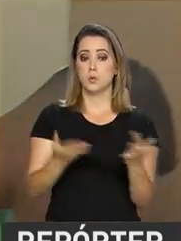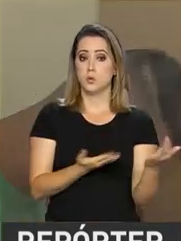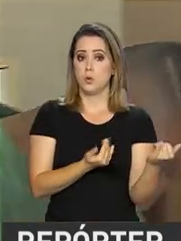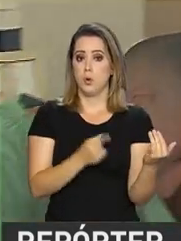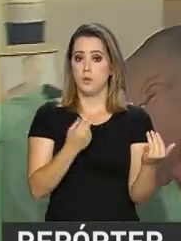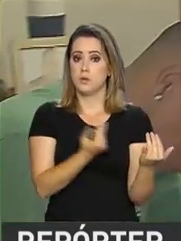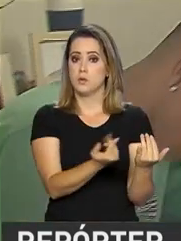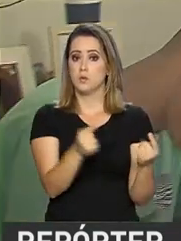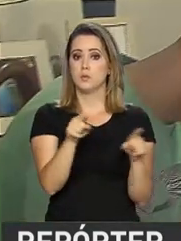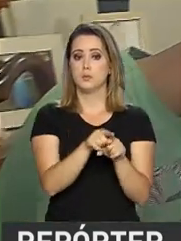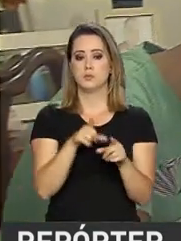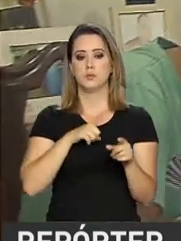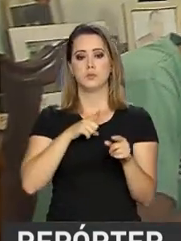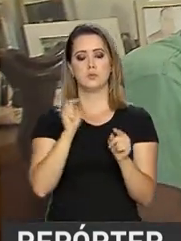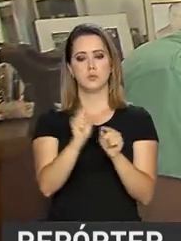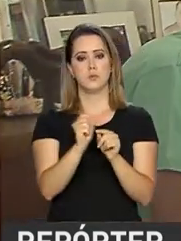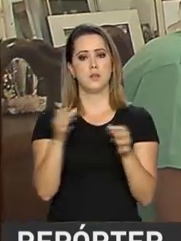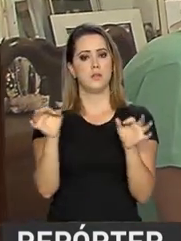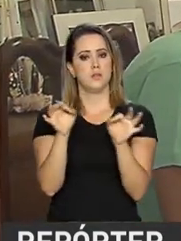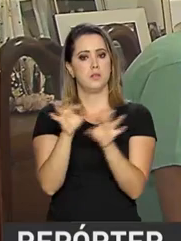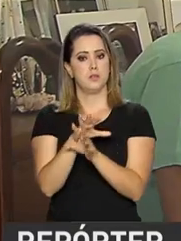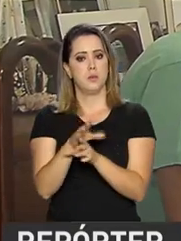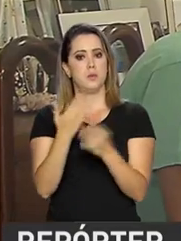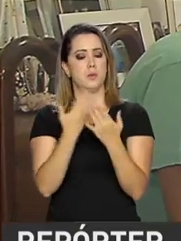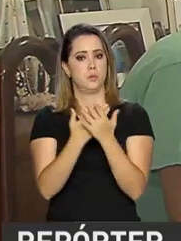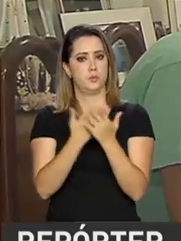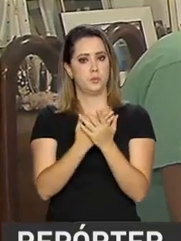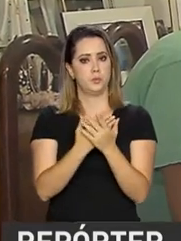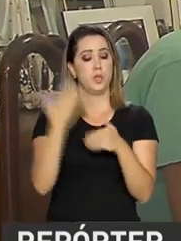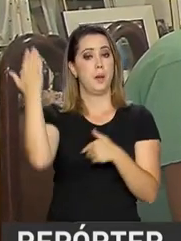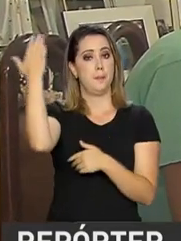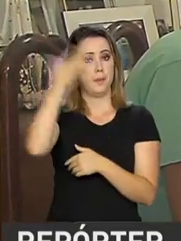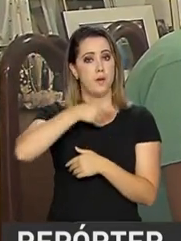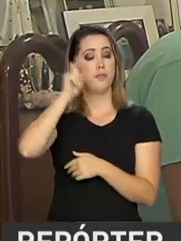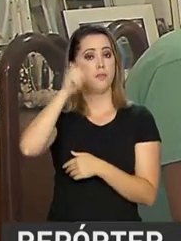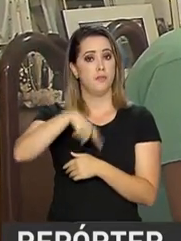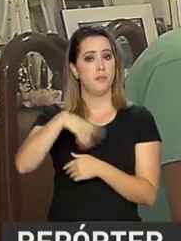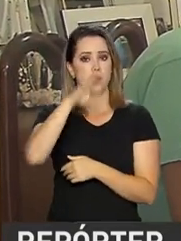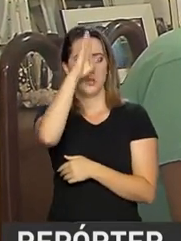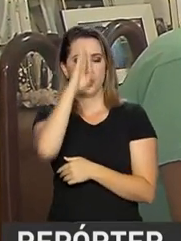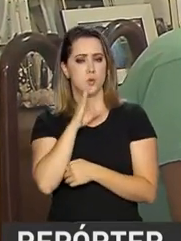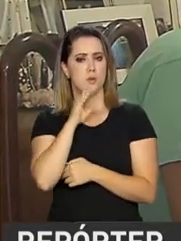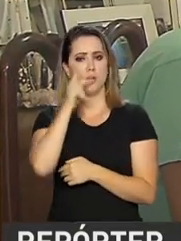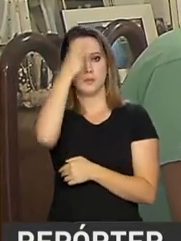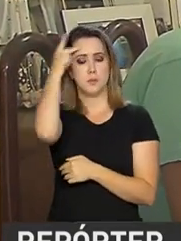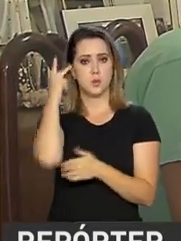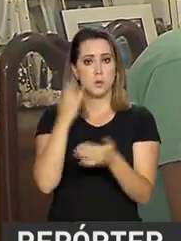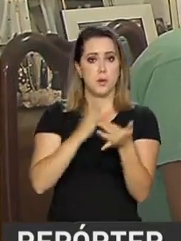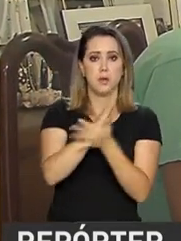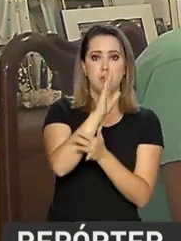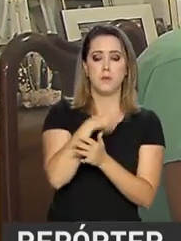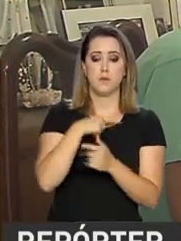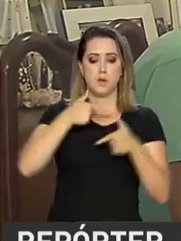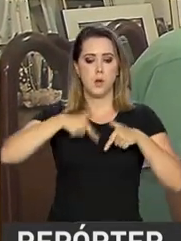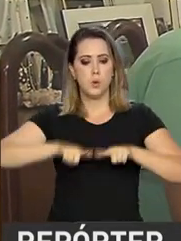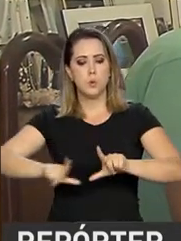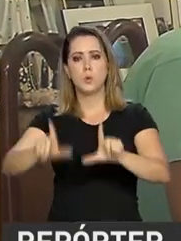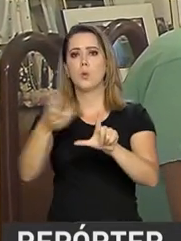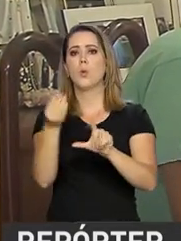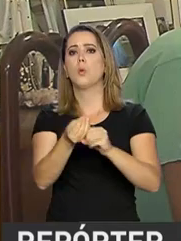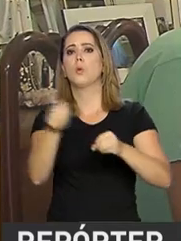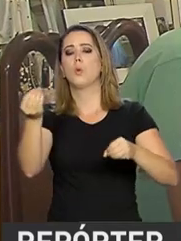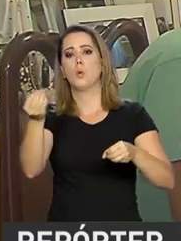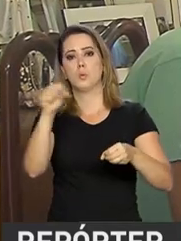caio precisavam para concluir os estudos a prova é de graça e quem for aprovado recebe o certificado de conclusão